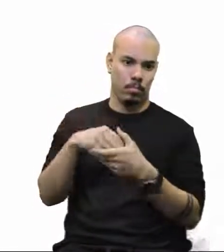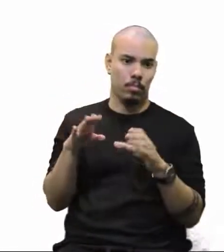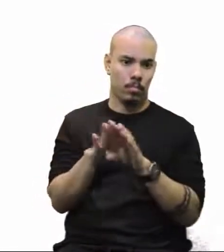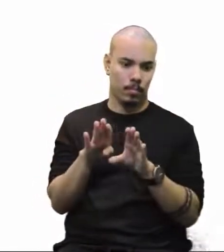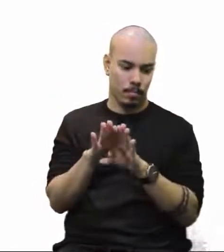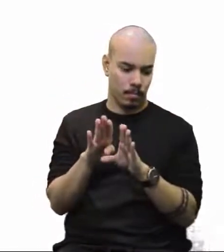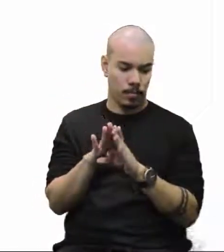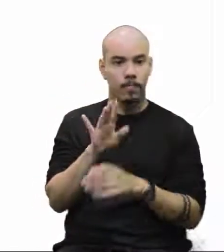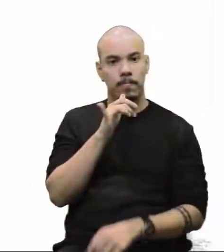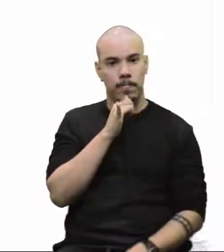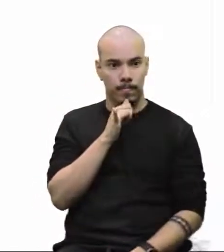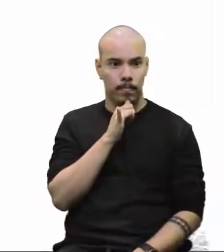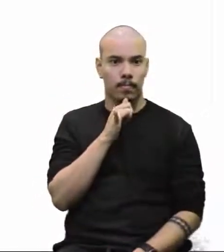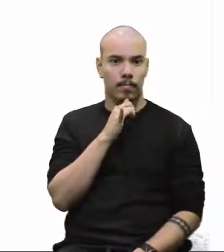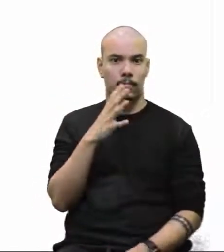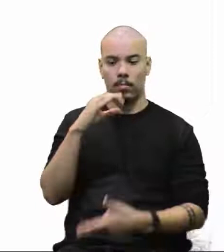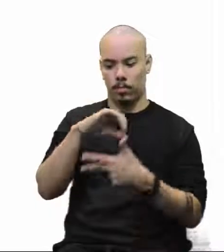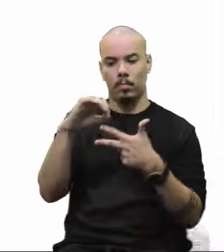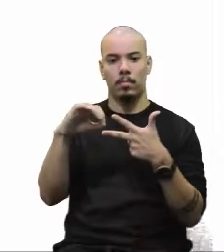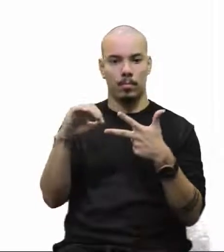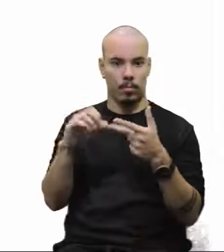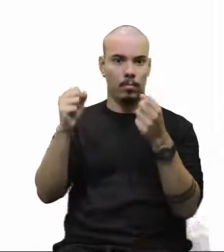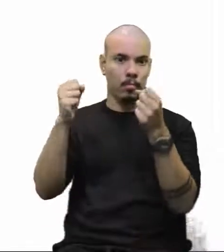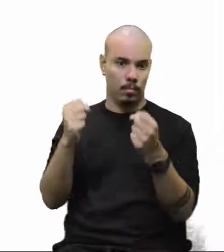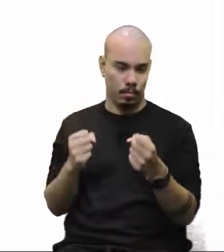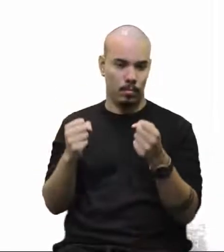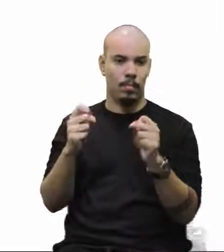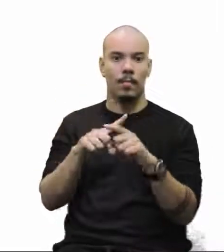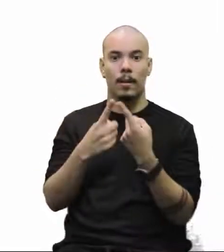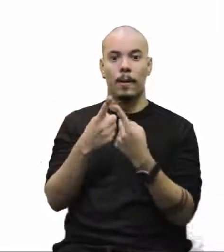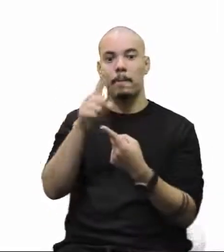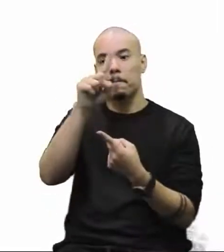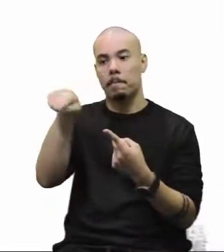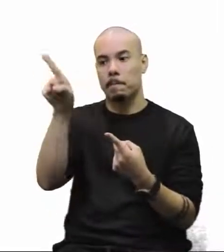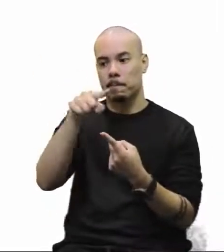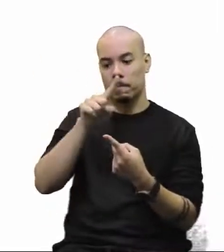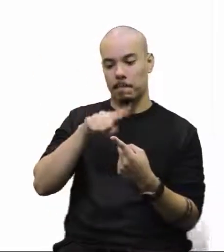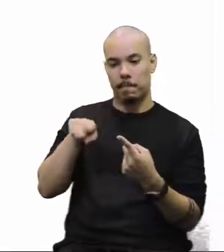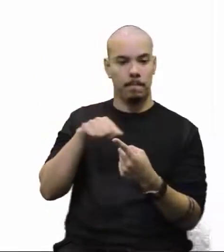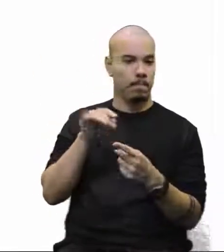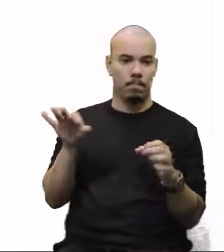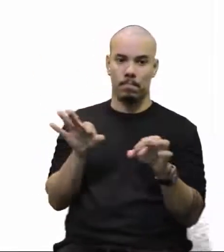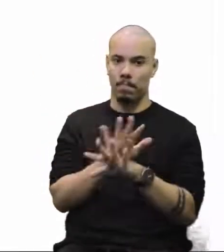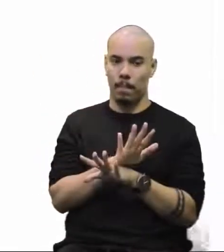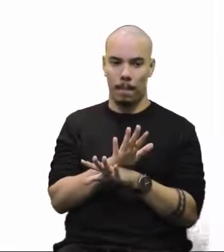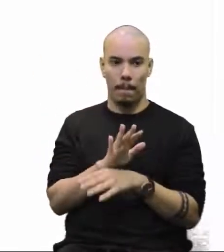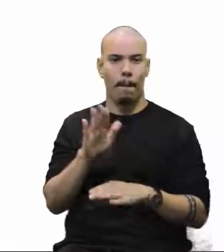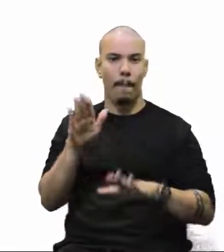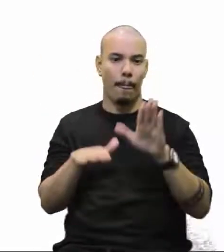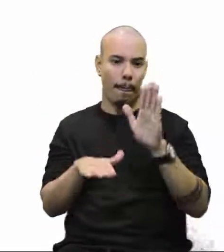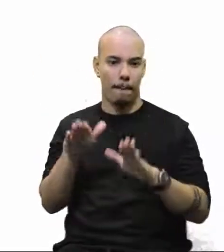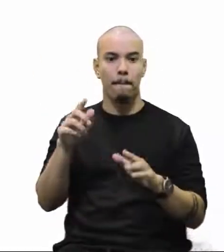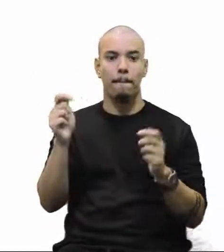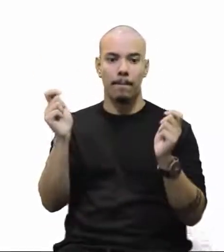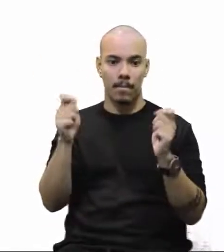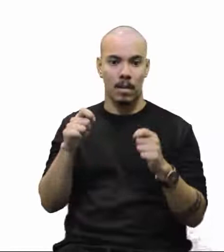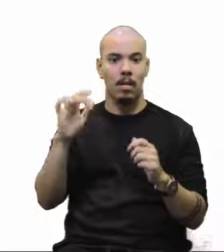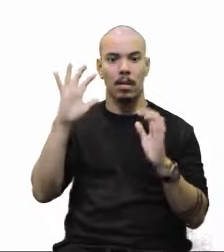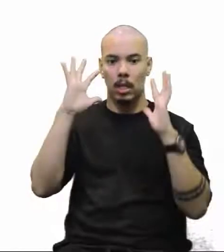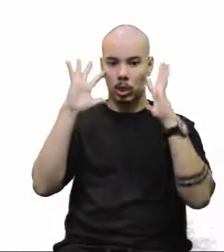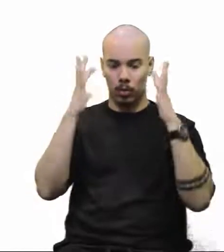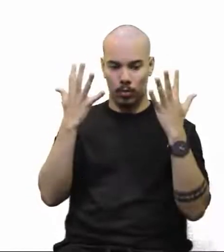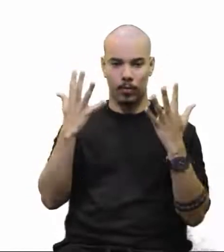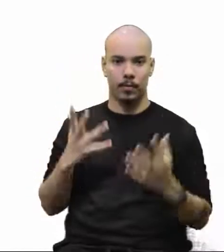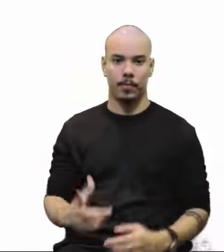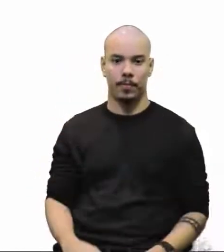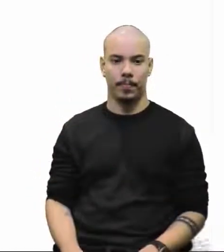de 3, por exemplo. Aí você poderia cortar a raiz de 3 com raiz de 3, tá? Isso. Mas aí vai ter que resolver mesmo, né, que é o